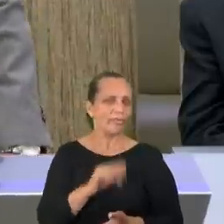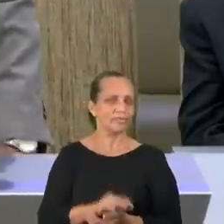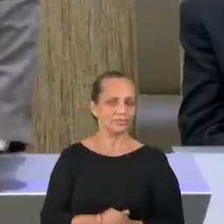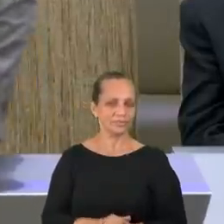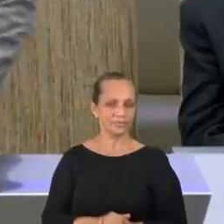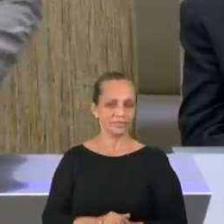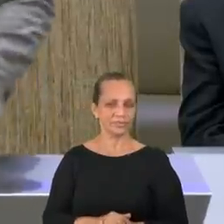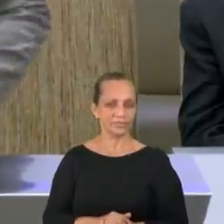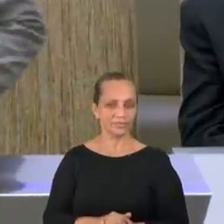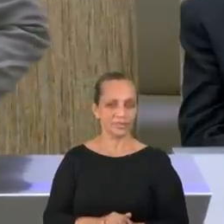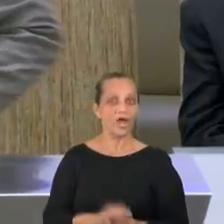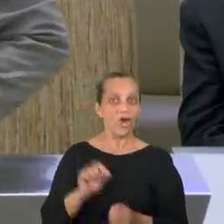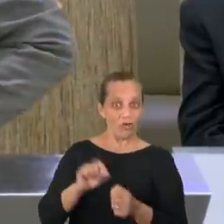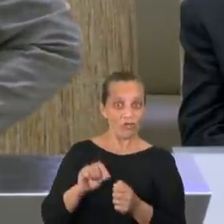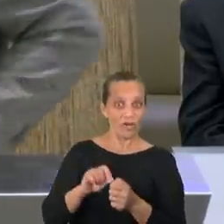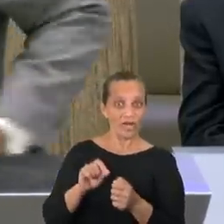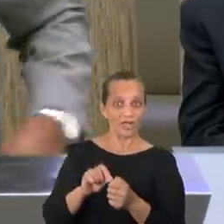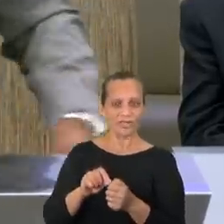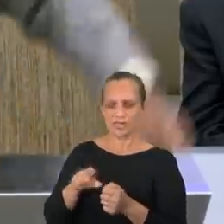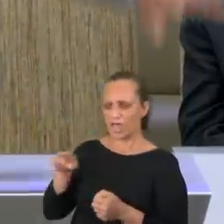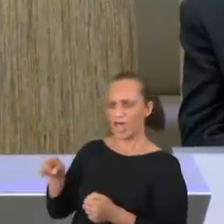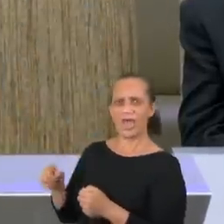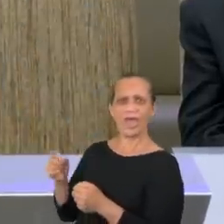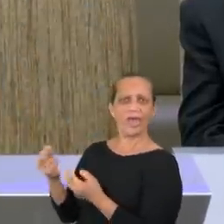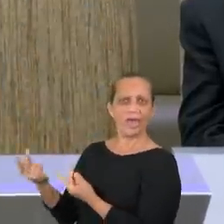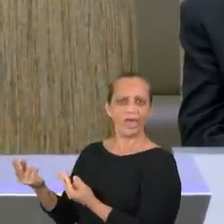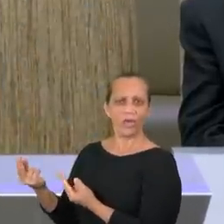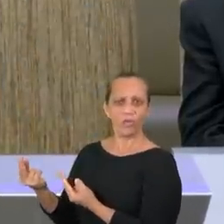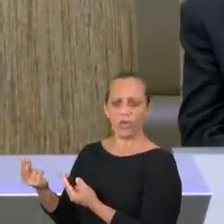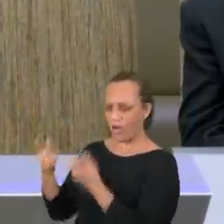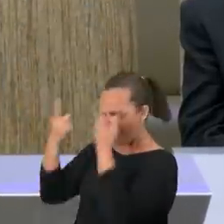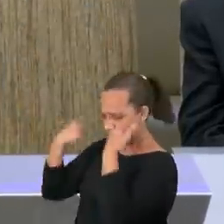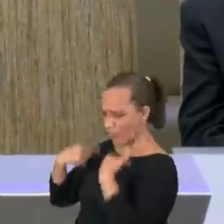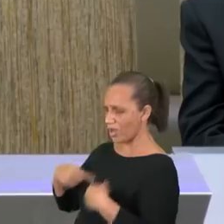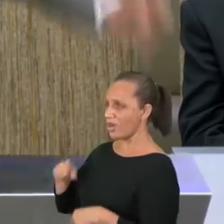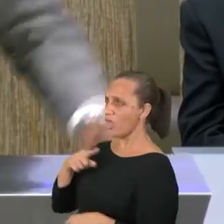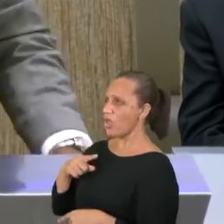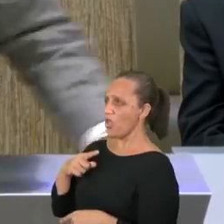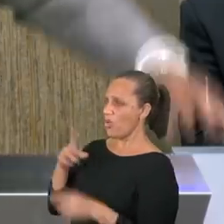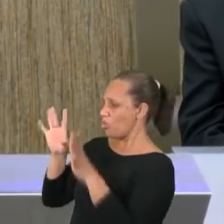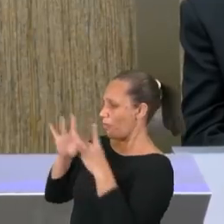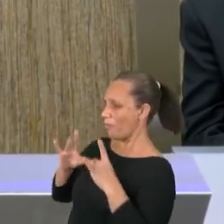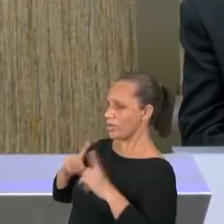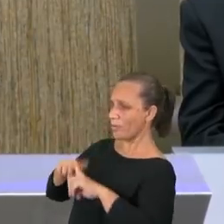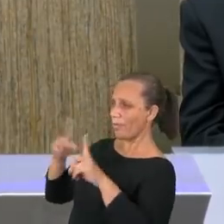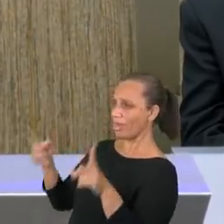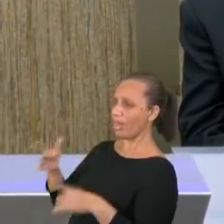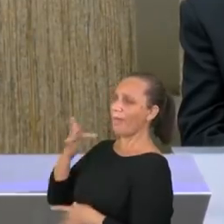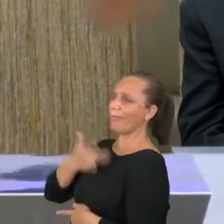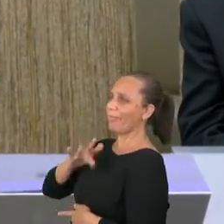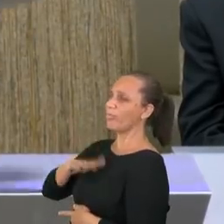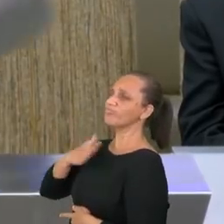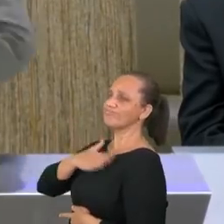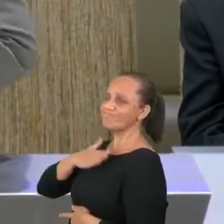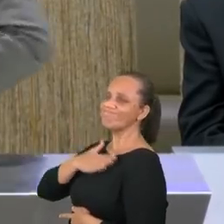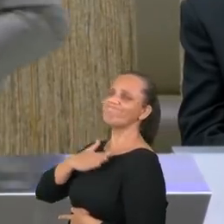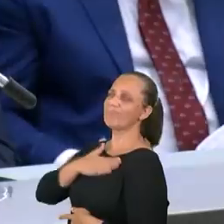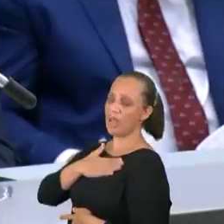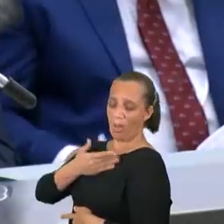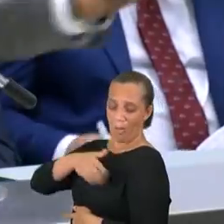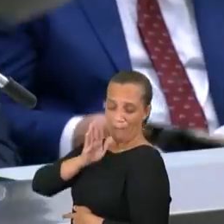É melhor fazer logo como o publicano: Deus, eu estou aqui, Senhor, eu não mereço, mas tem misericórdia de mim,